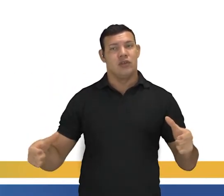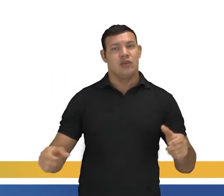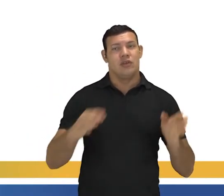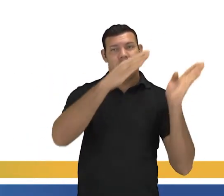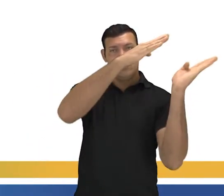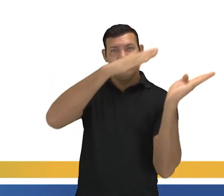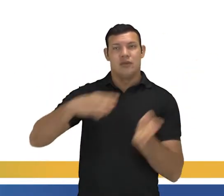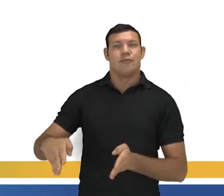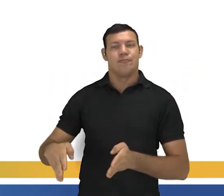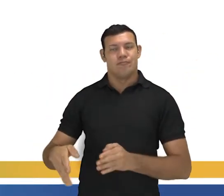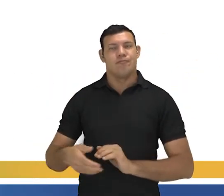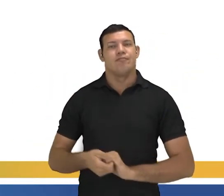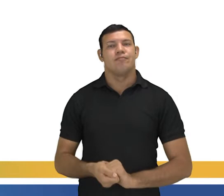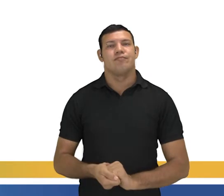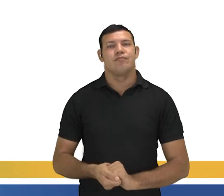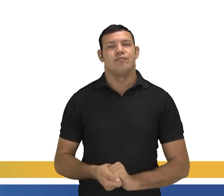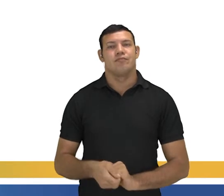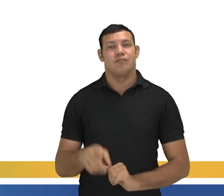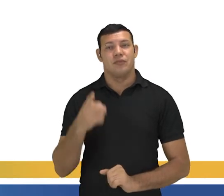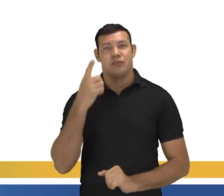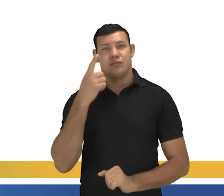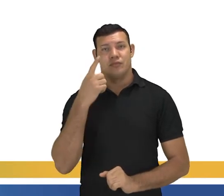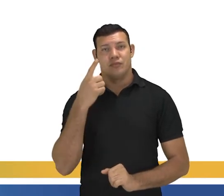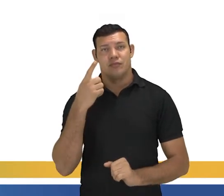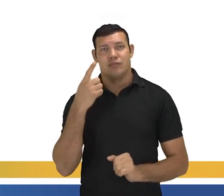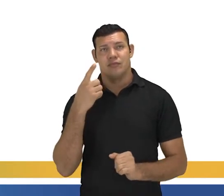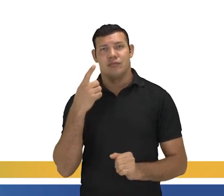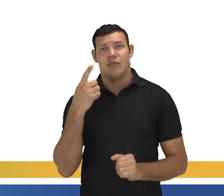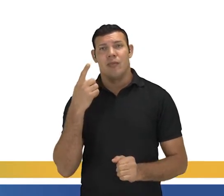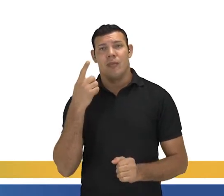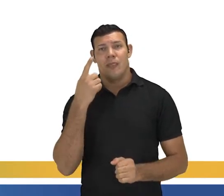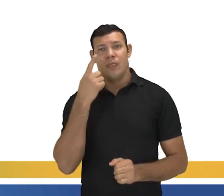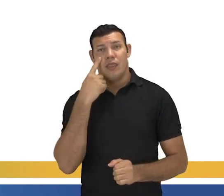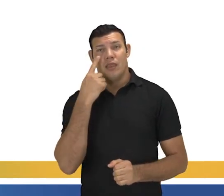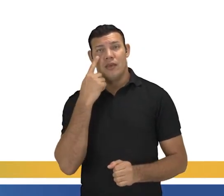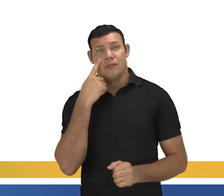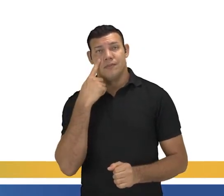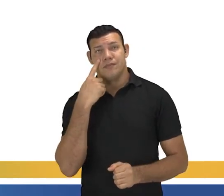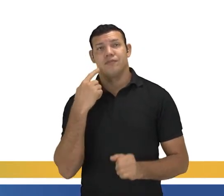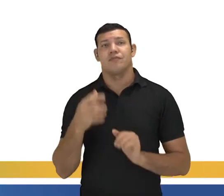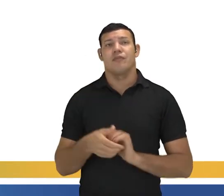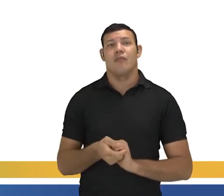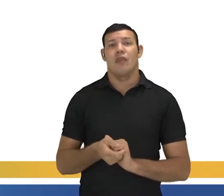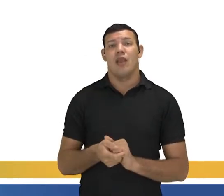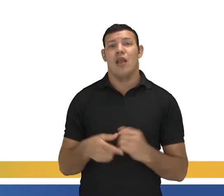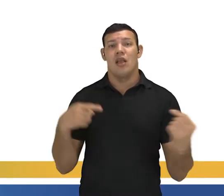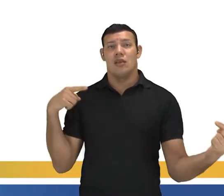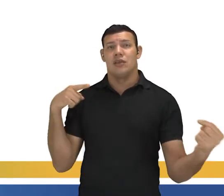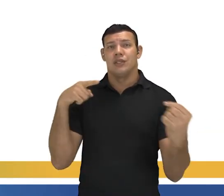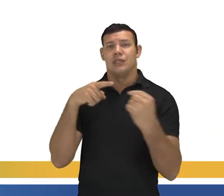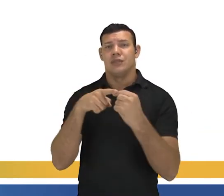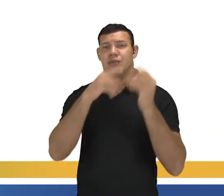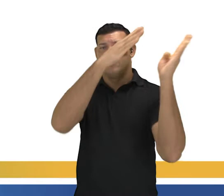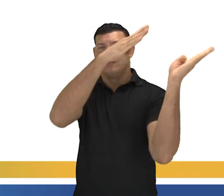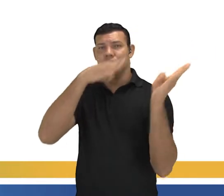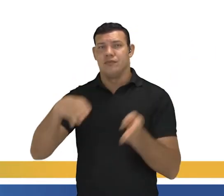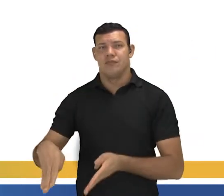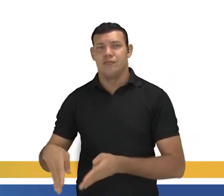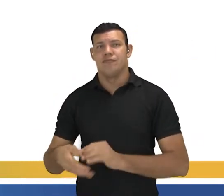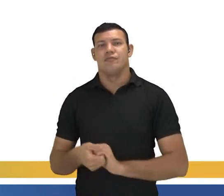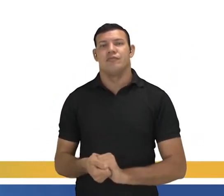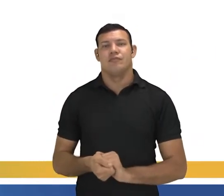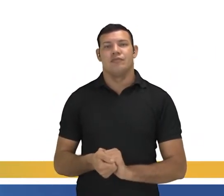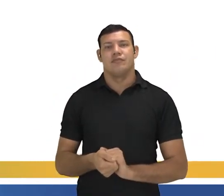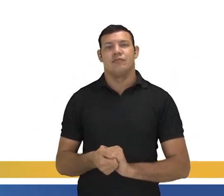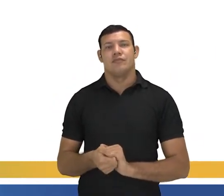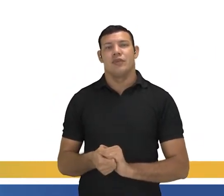a associação de resistores em série. Em uma associação de resistores em paralelo, o inverso da resistência equivalente